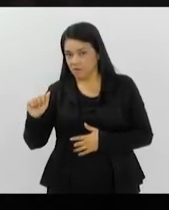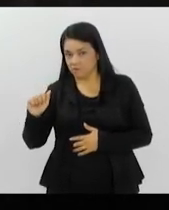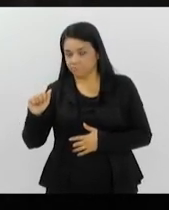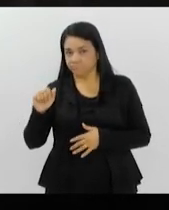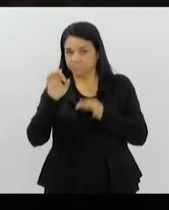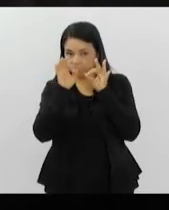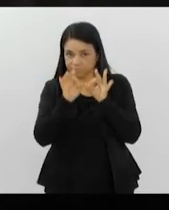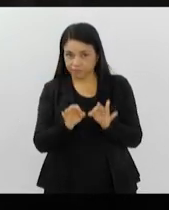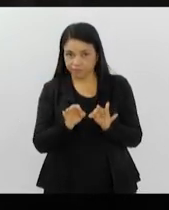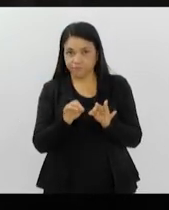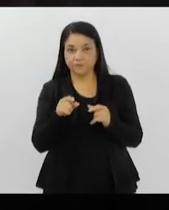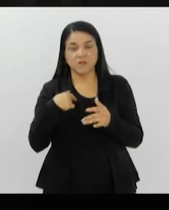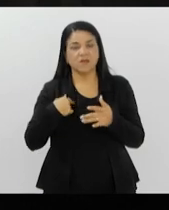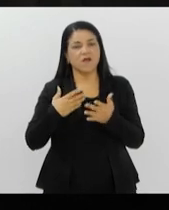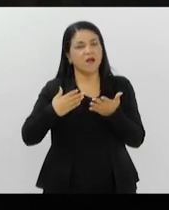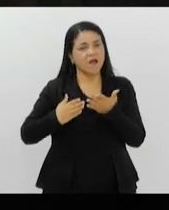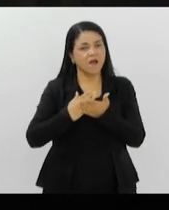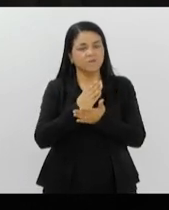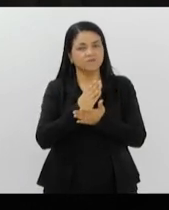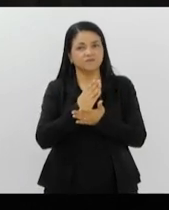Porque desde a aprovação